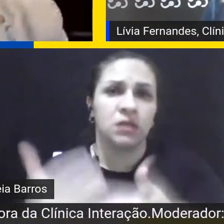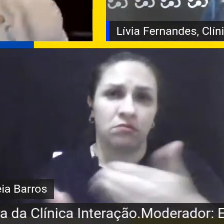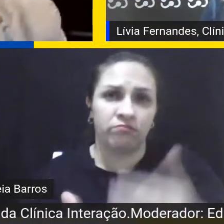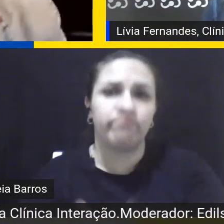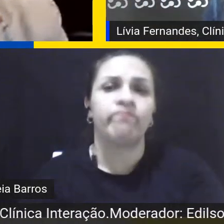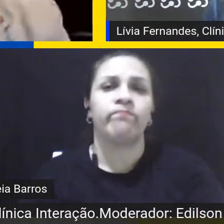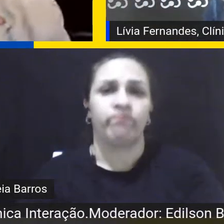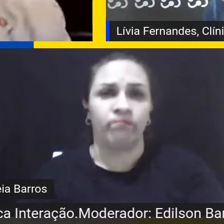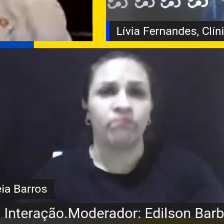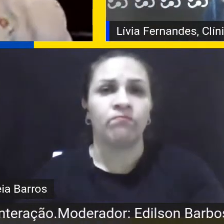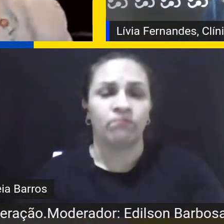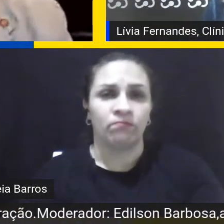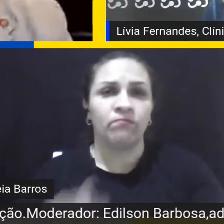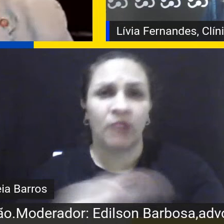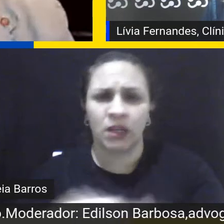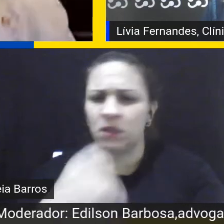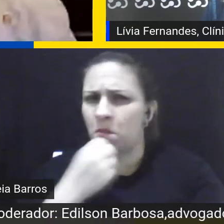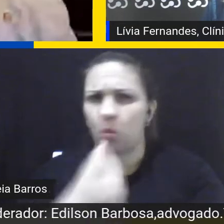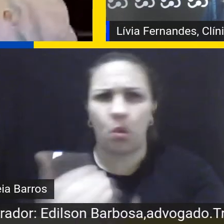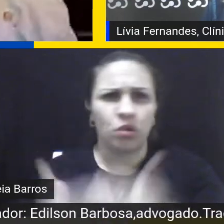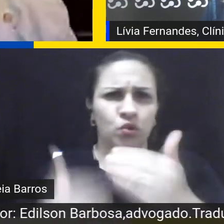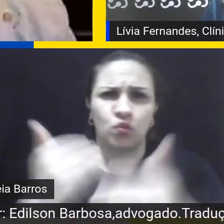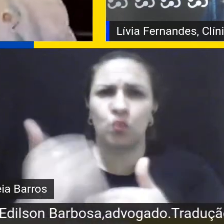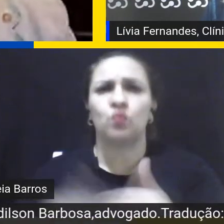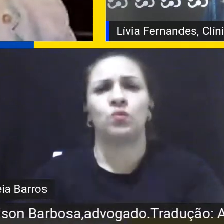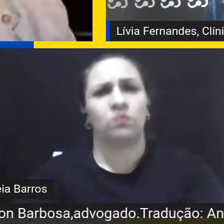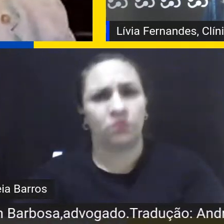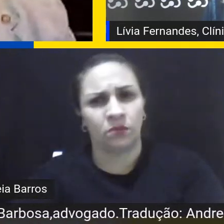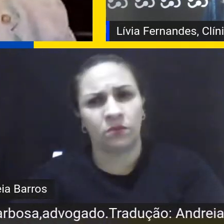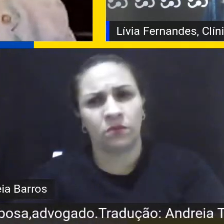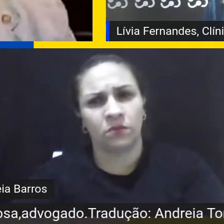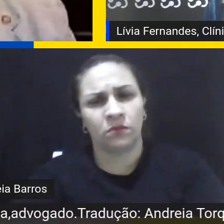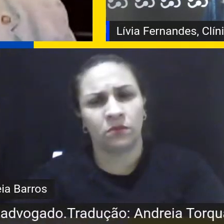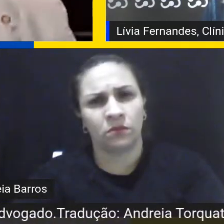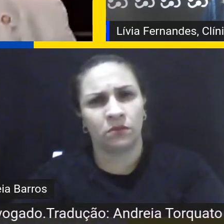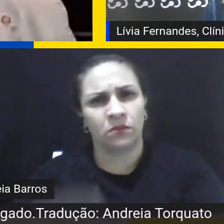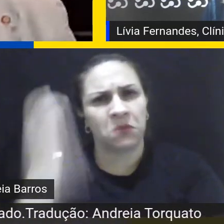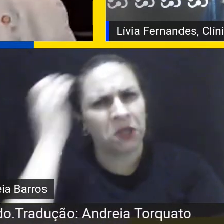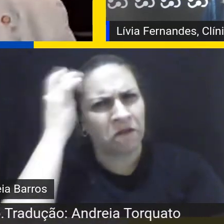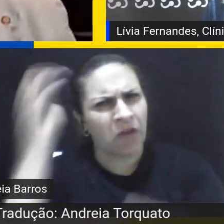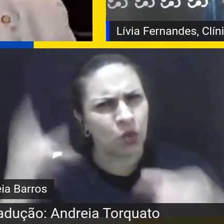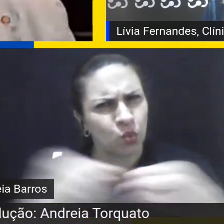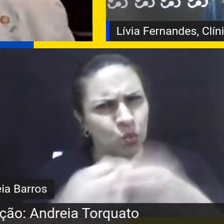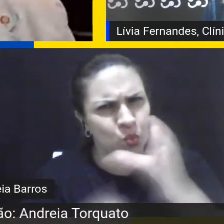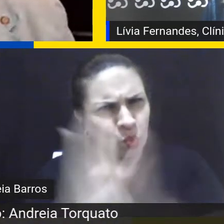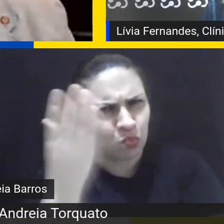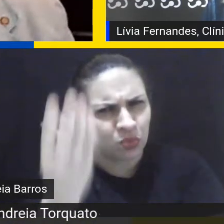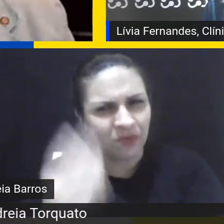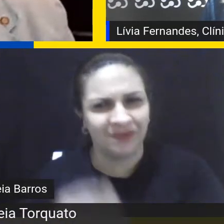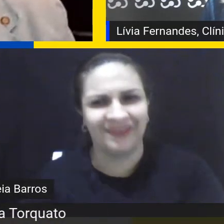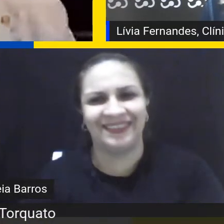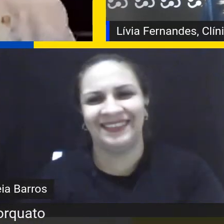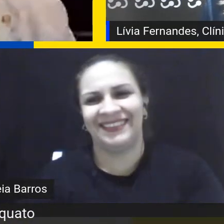tênue essa criança. E é fácil montar essa equipe, Lívia?